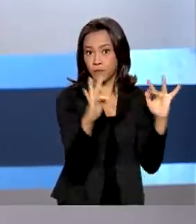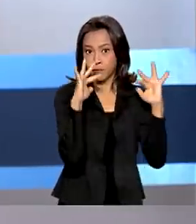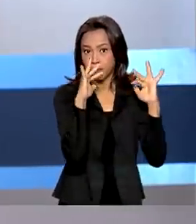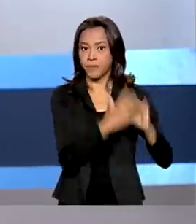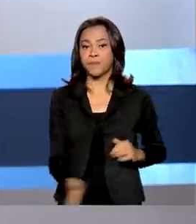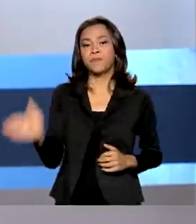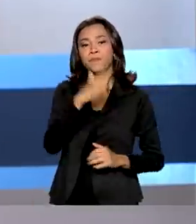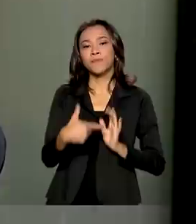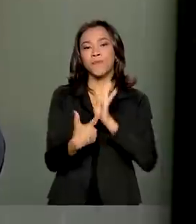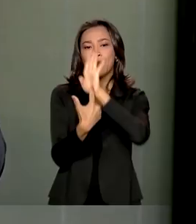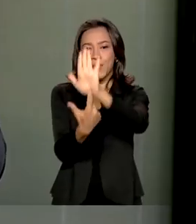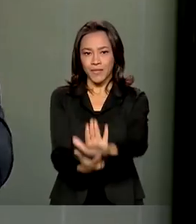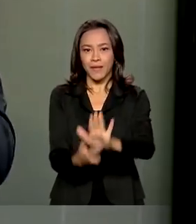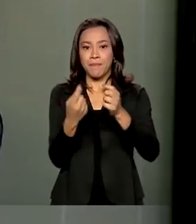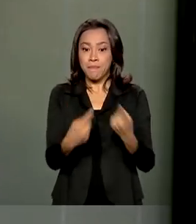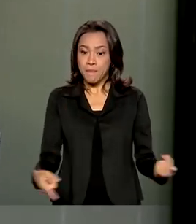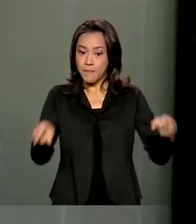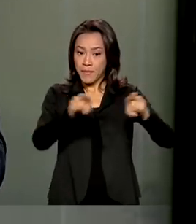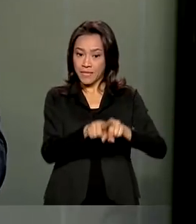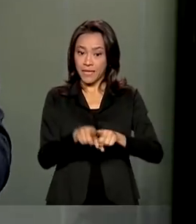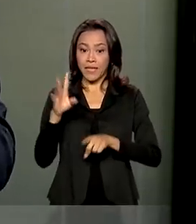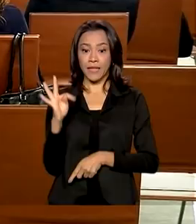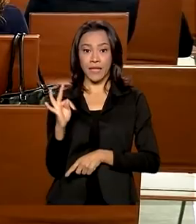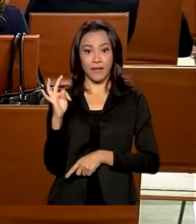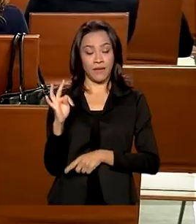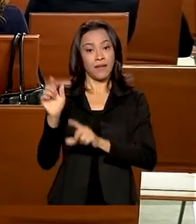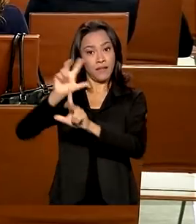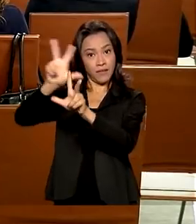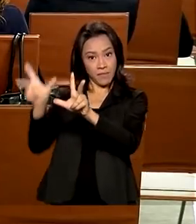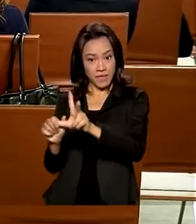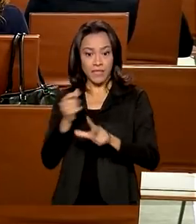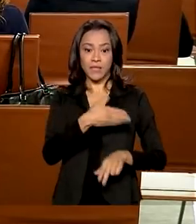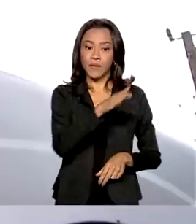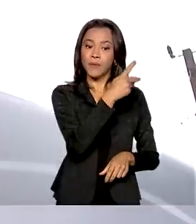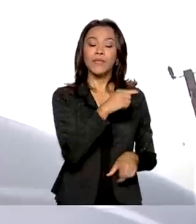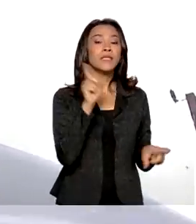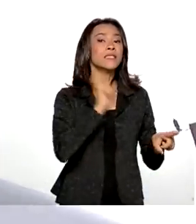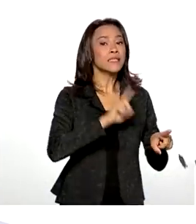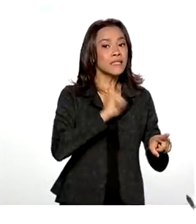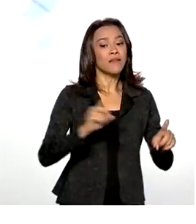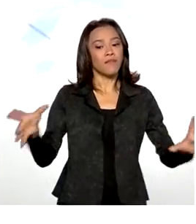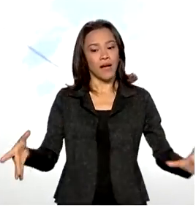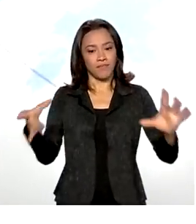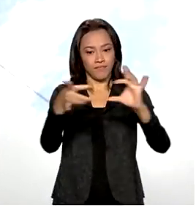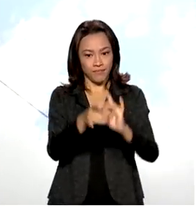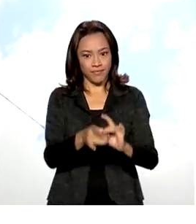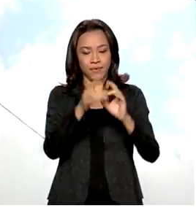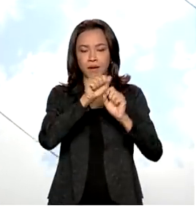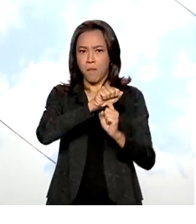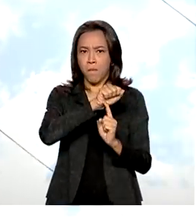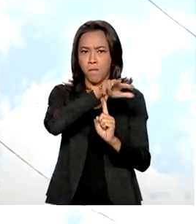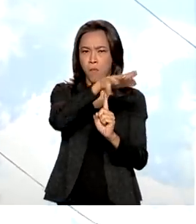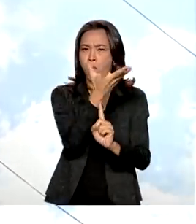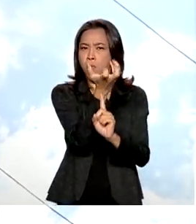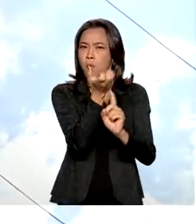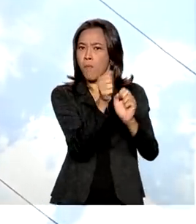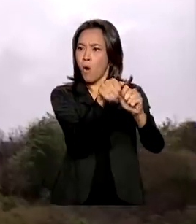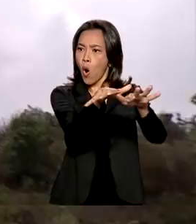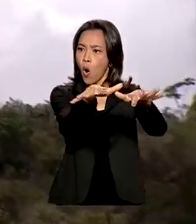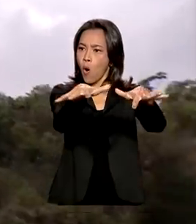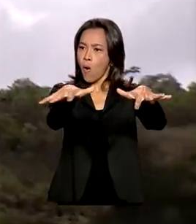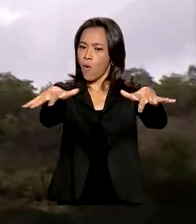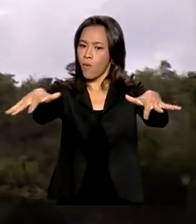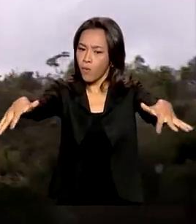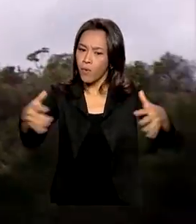vamos mostrar também parceria entre TV Brasil e Rede Minas vai ampliar o sinal digital em Minas Gerais por meio do programa